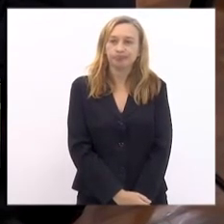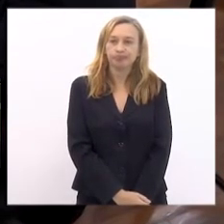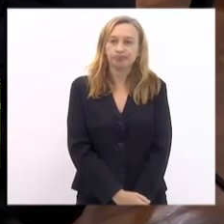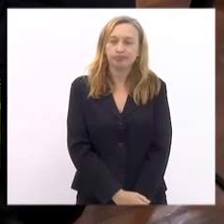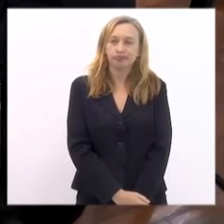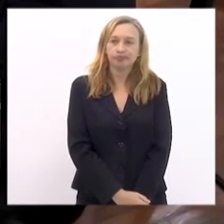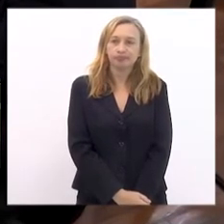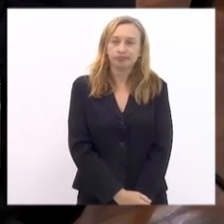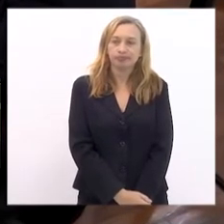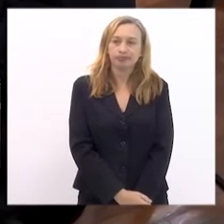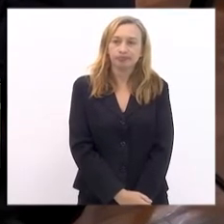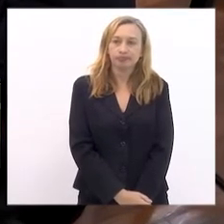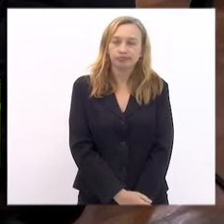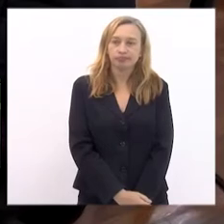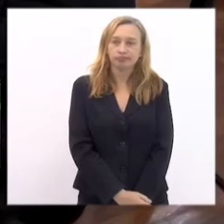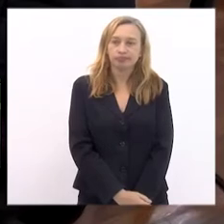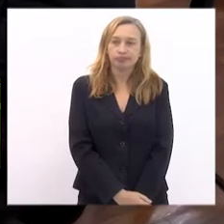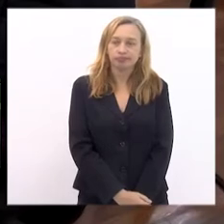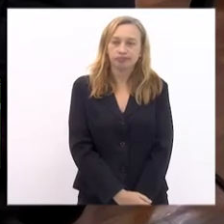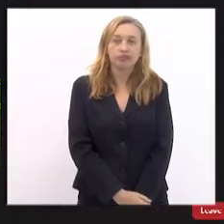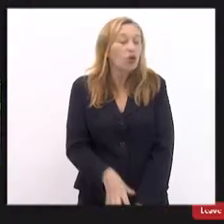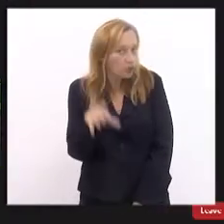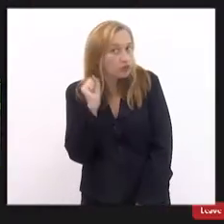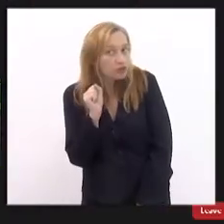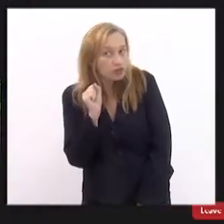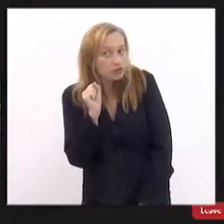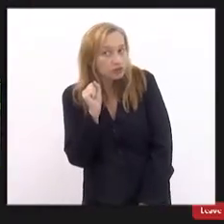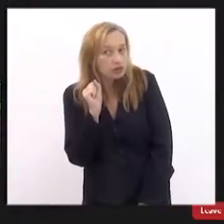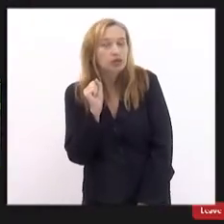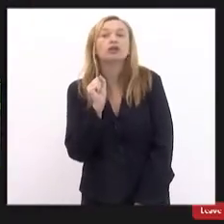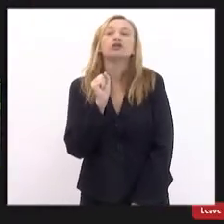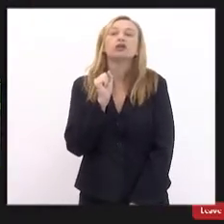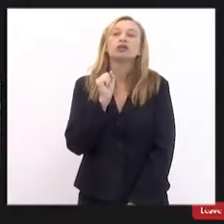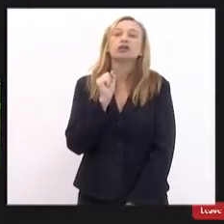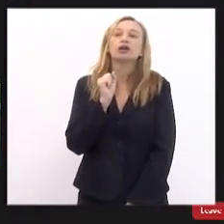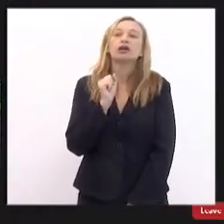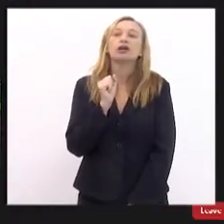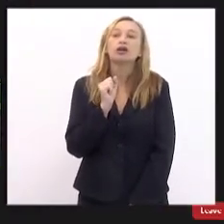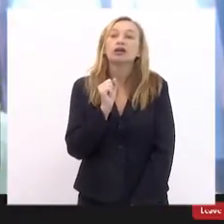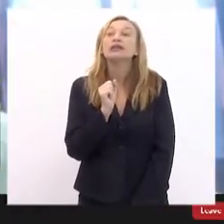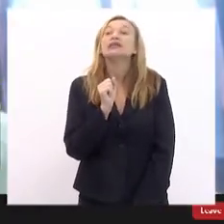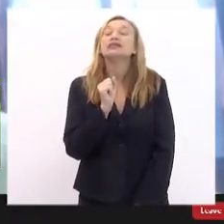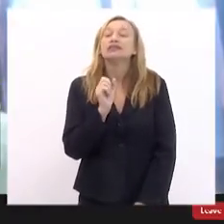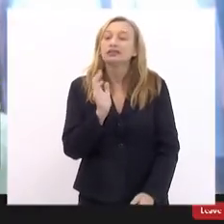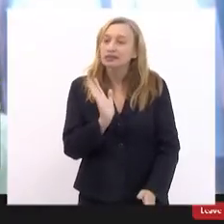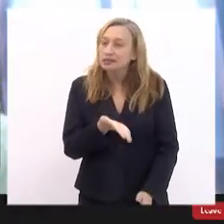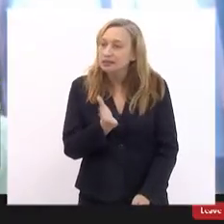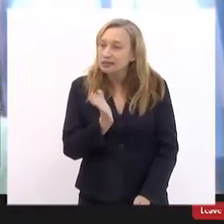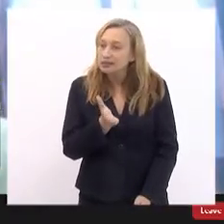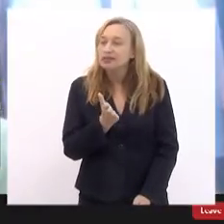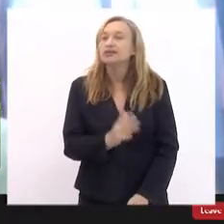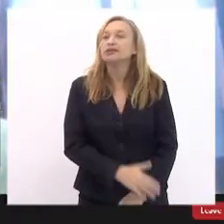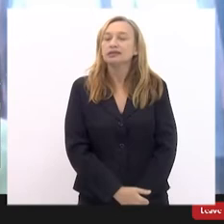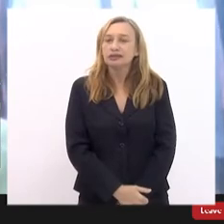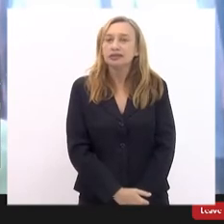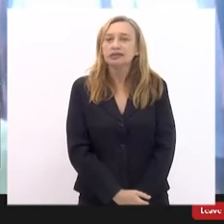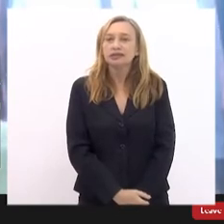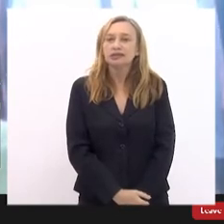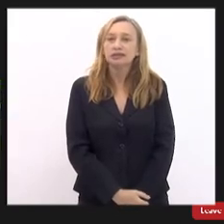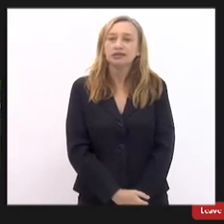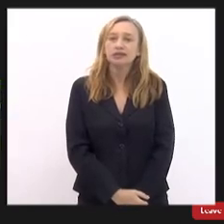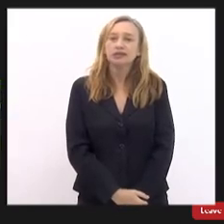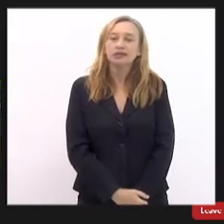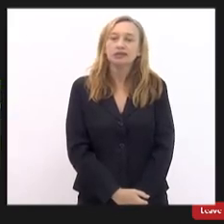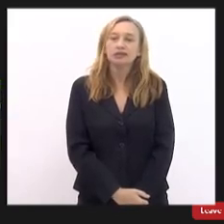Eu ouvi. Agora vocês me ouvem? Sim, perfeitamente. Agora ouvi, sim. E acrescento, né,